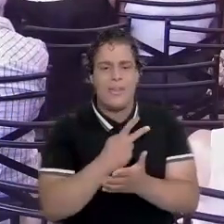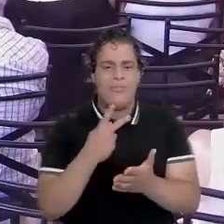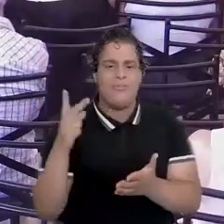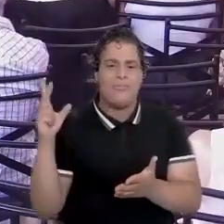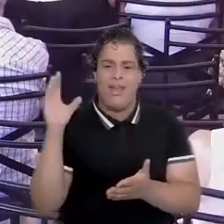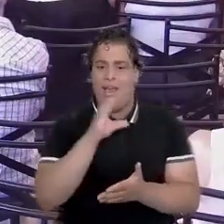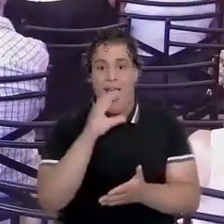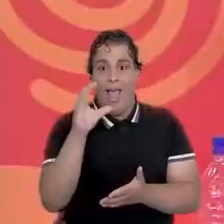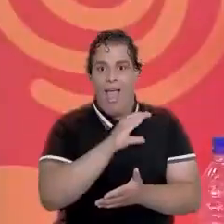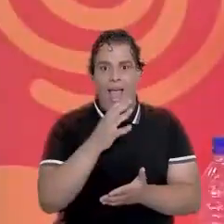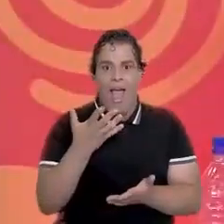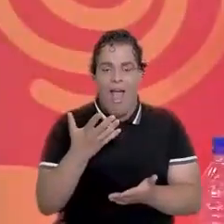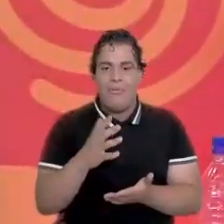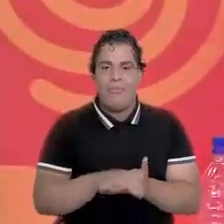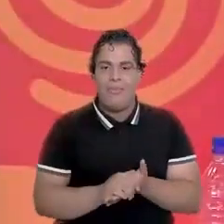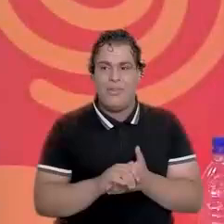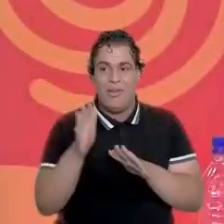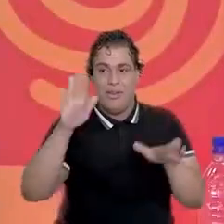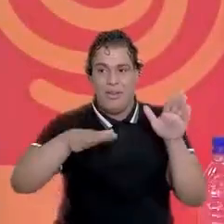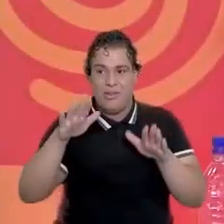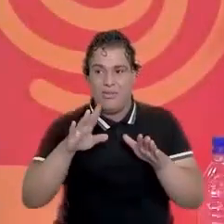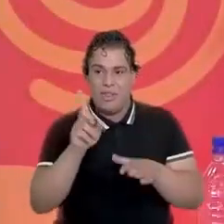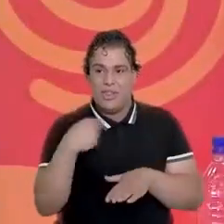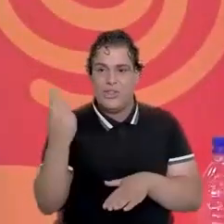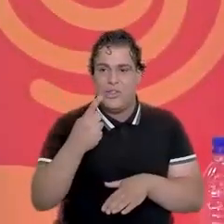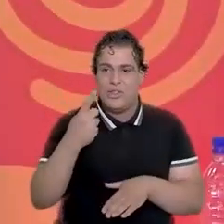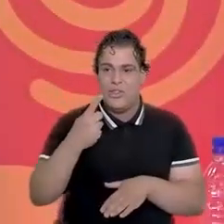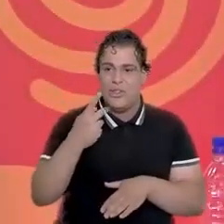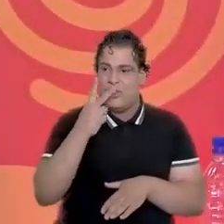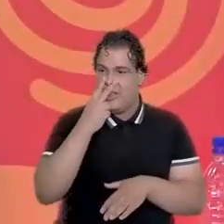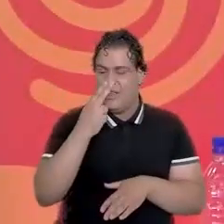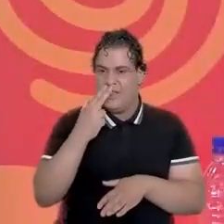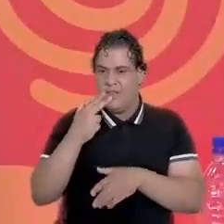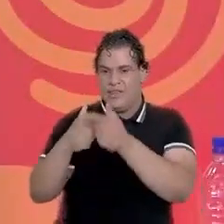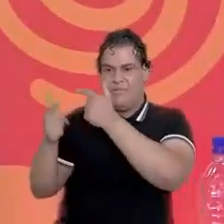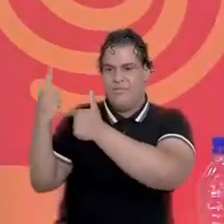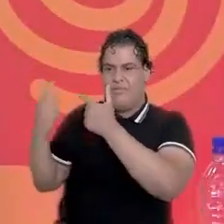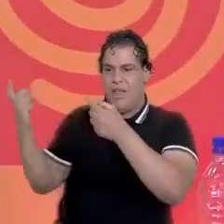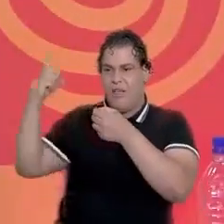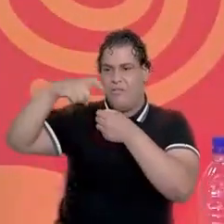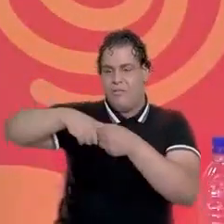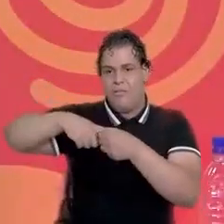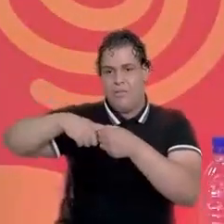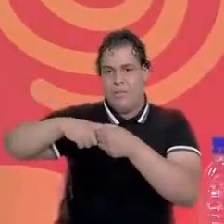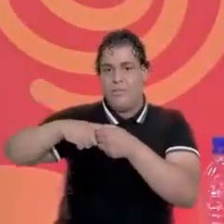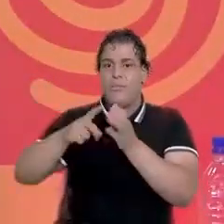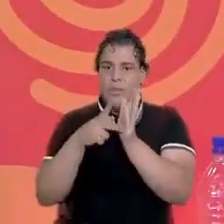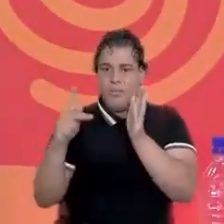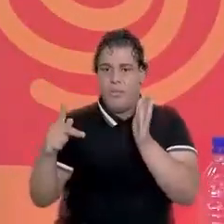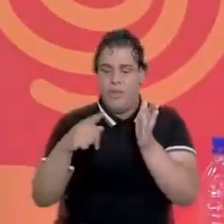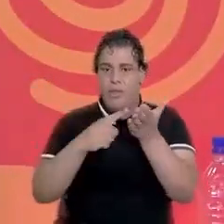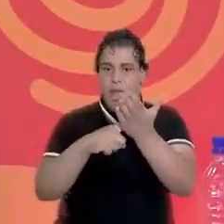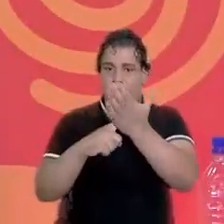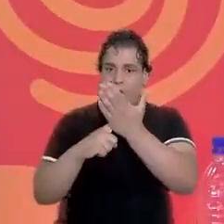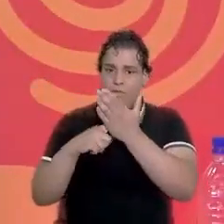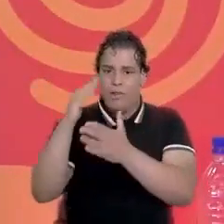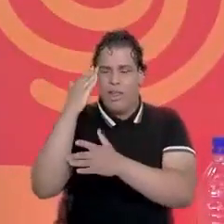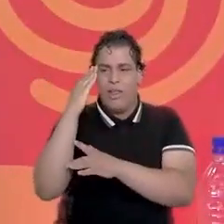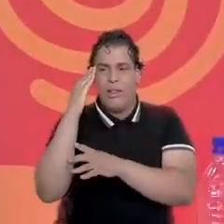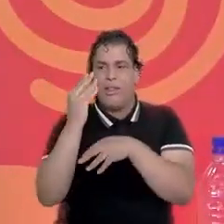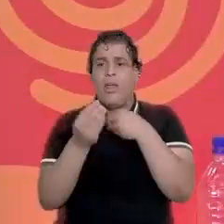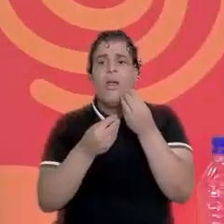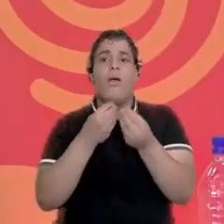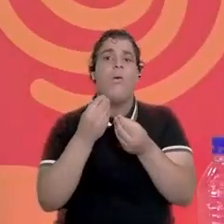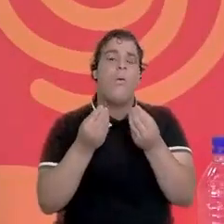vai voltar para aquele período lá, assim, entender. Acho que a poesia ajuda até a gente a entender um pouco o que a gente passou